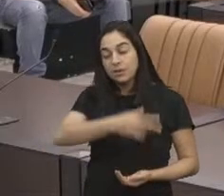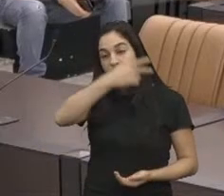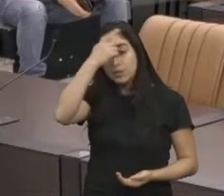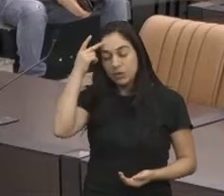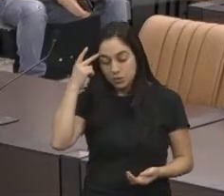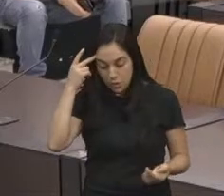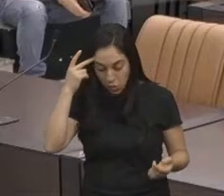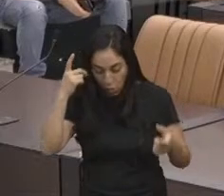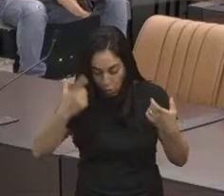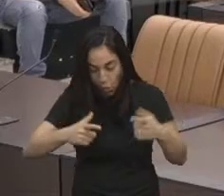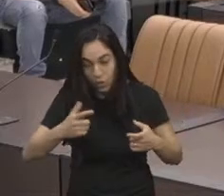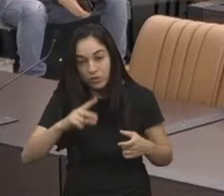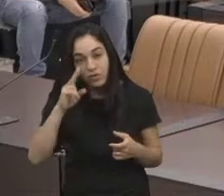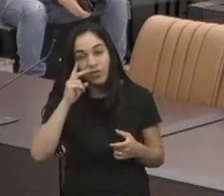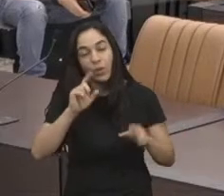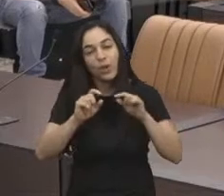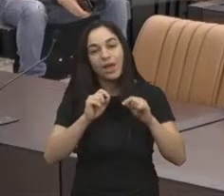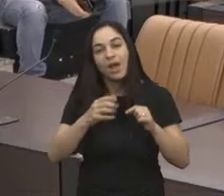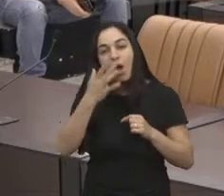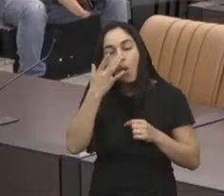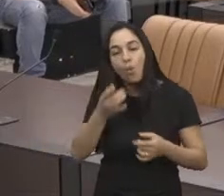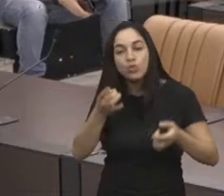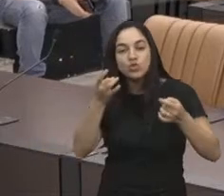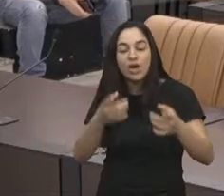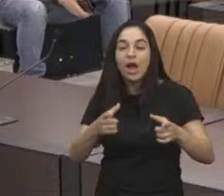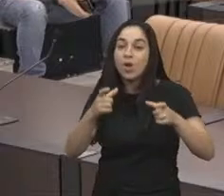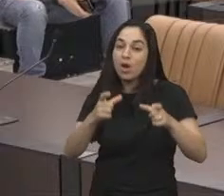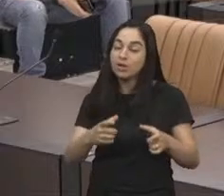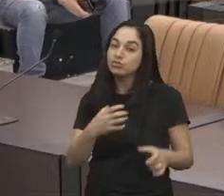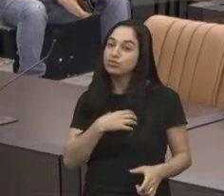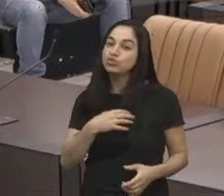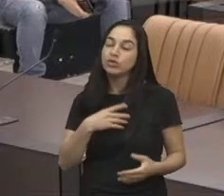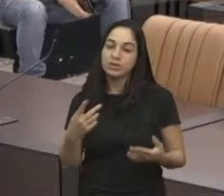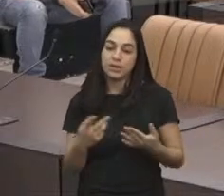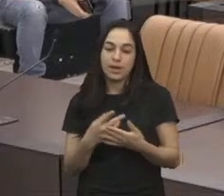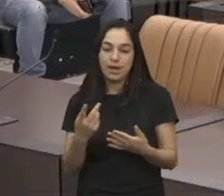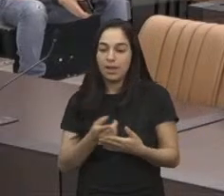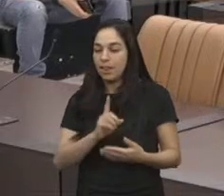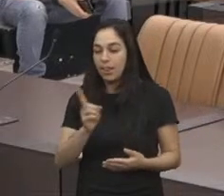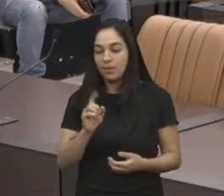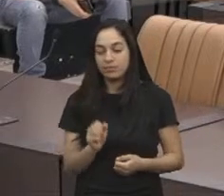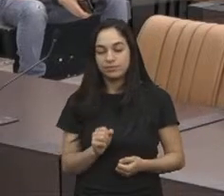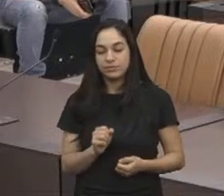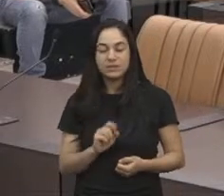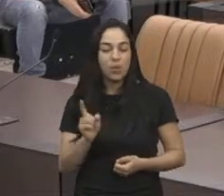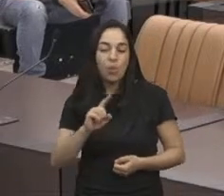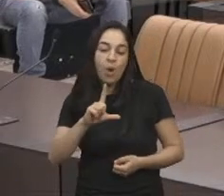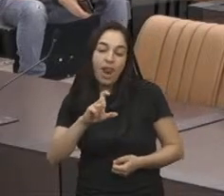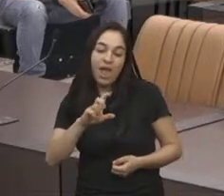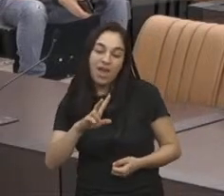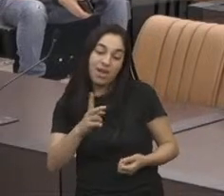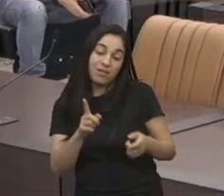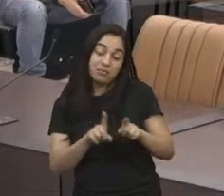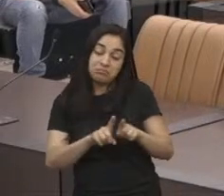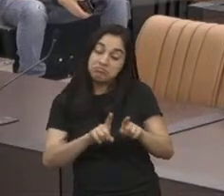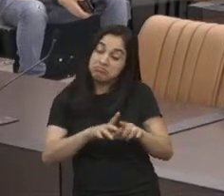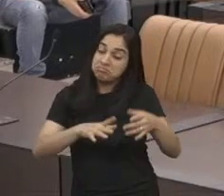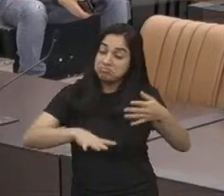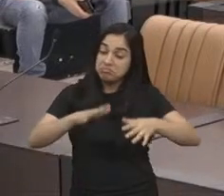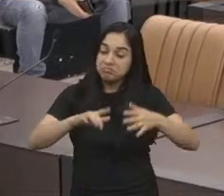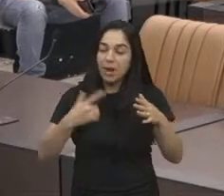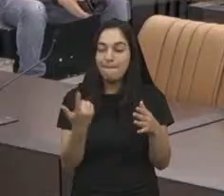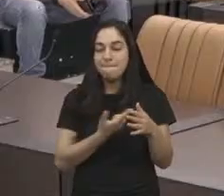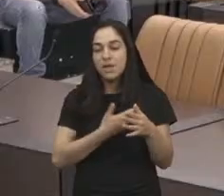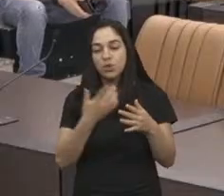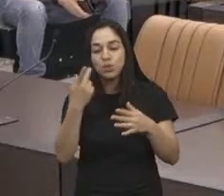descartes são feitos de forma incorreta, que não é o caso de vocês, certo? Não é sobre isso, e nem sobre leve, talvez, tá? Mas a gente